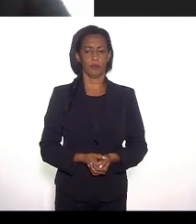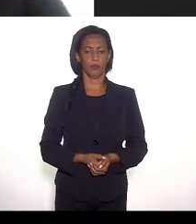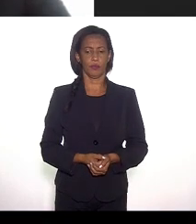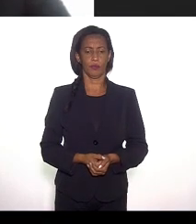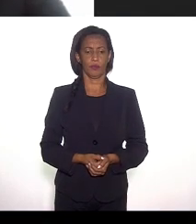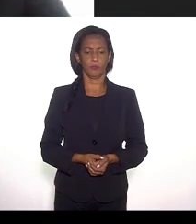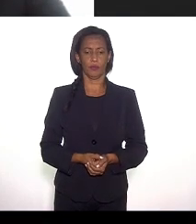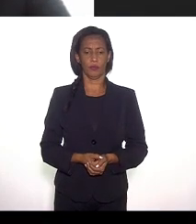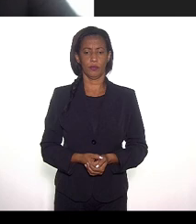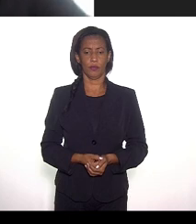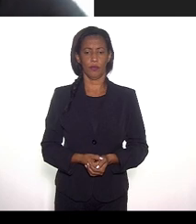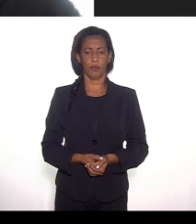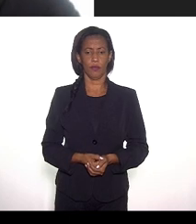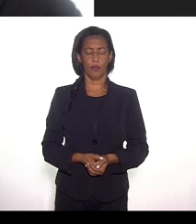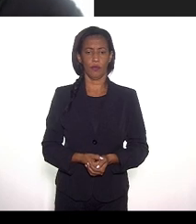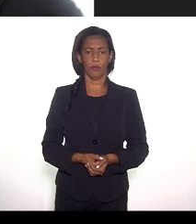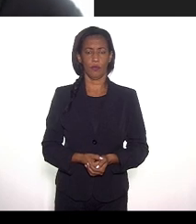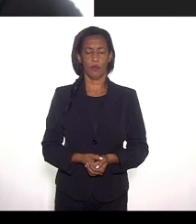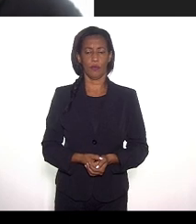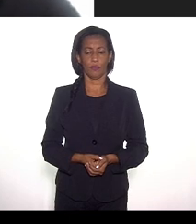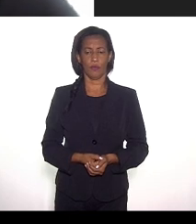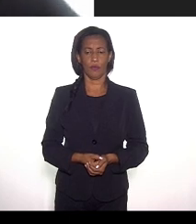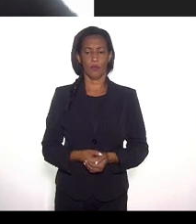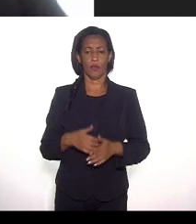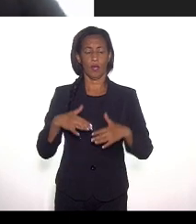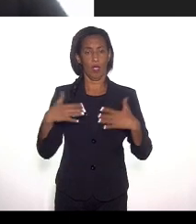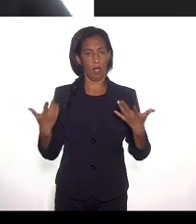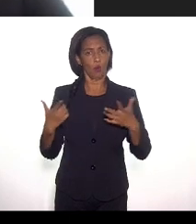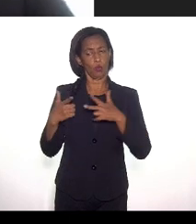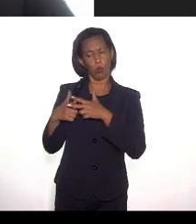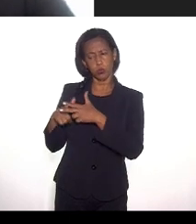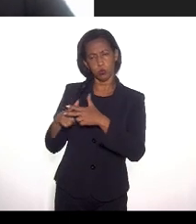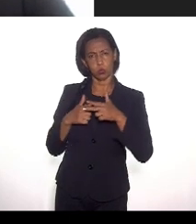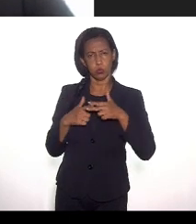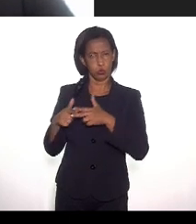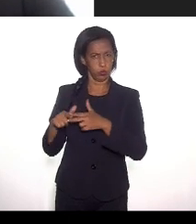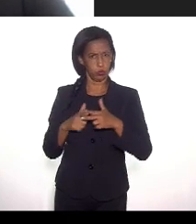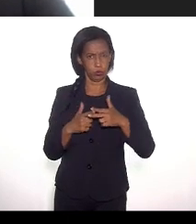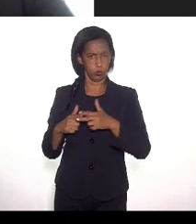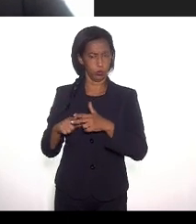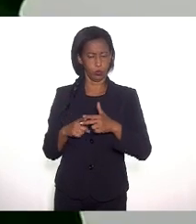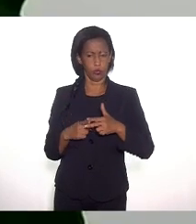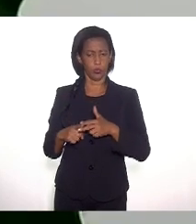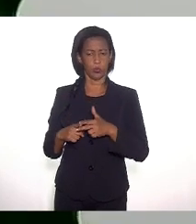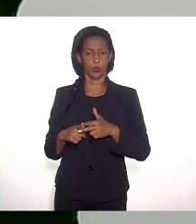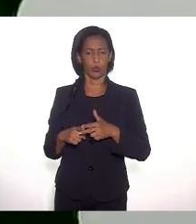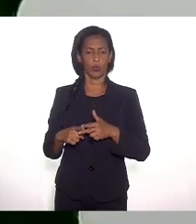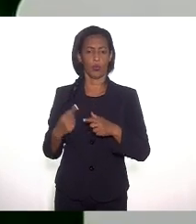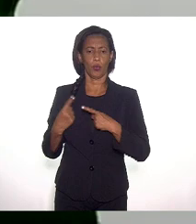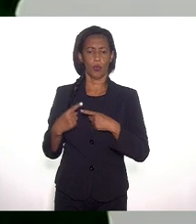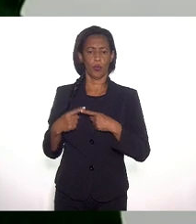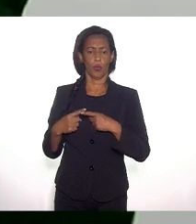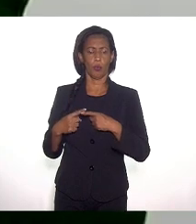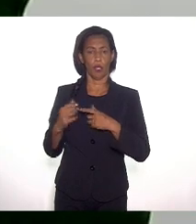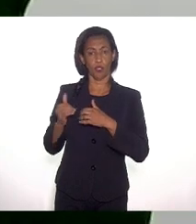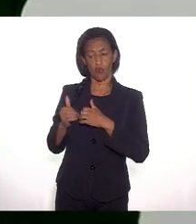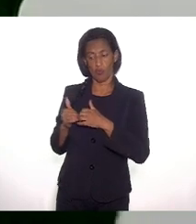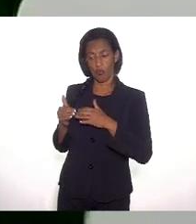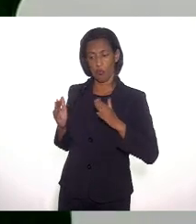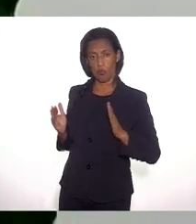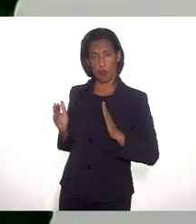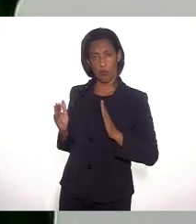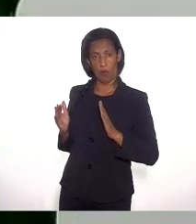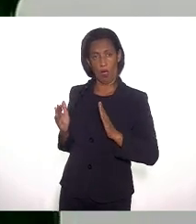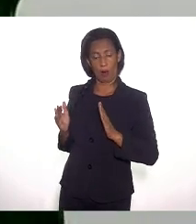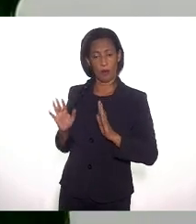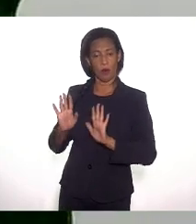Certo? Não está em vigor é o decreto. Estou tentando acertar aqui, desculpa, que a gente não abra precedentes.